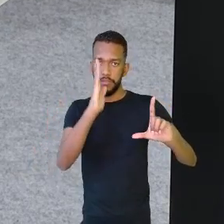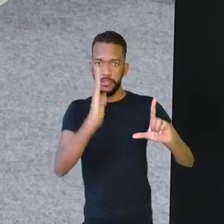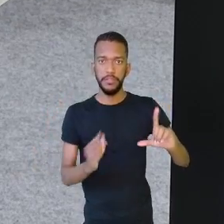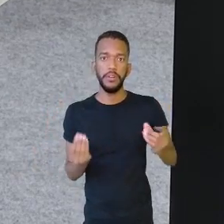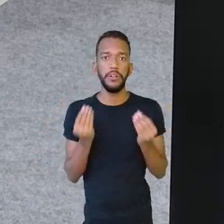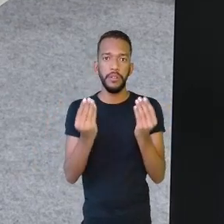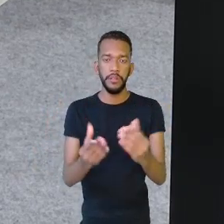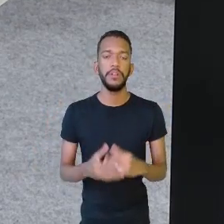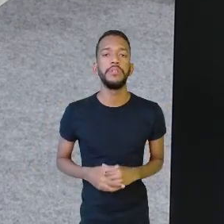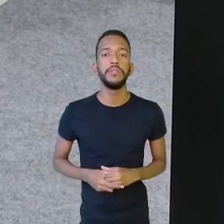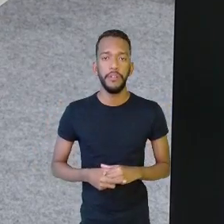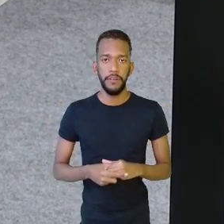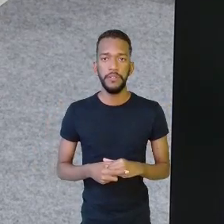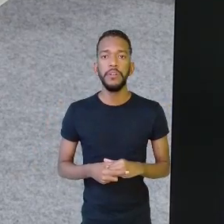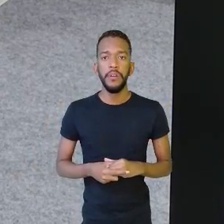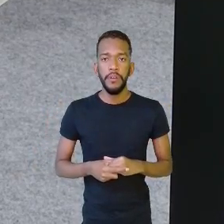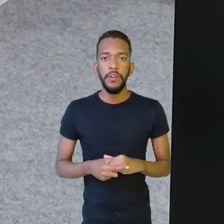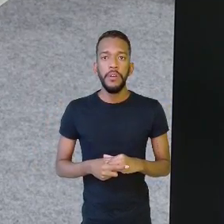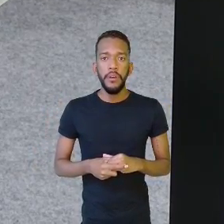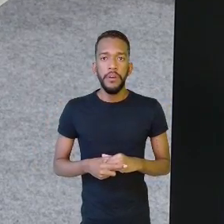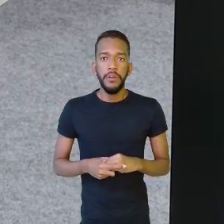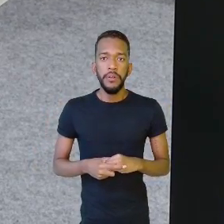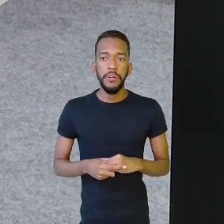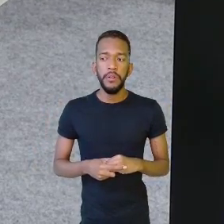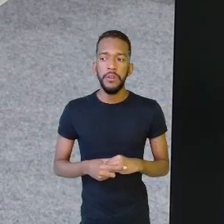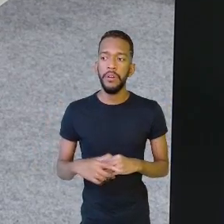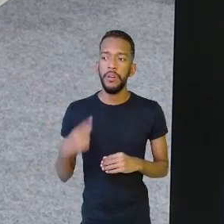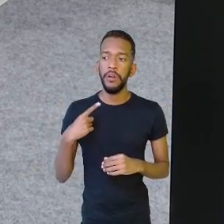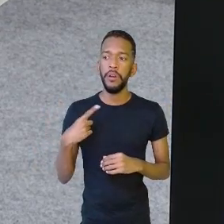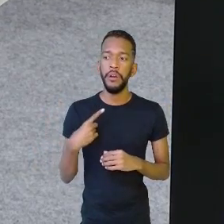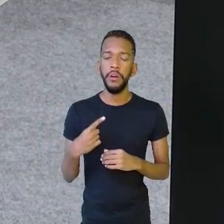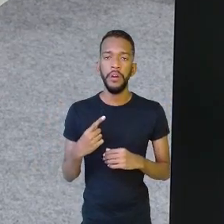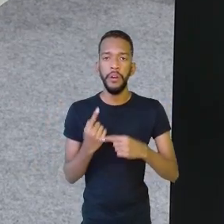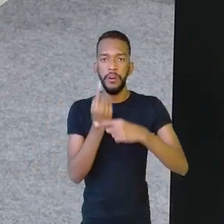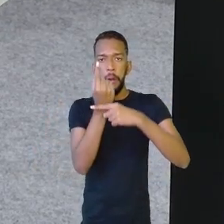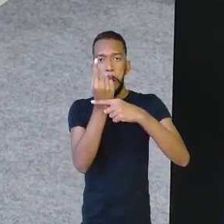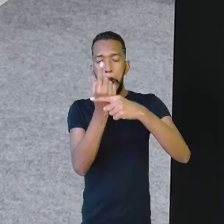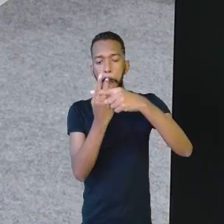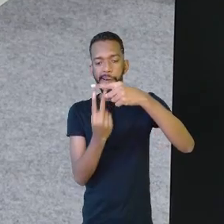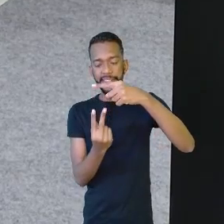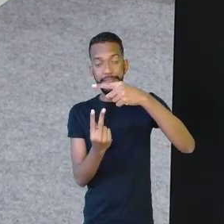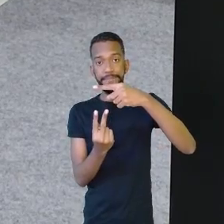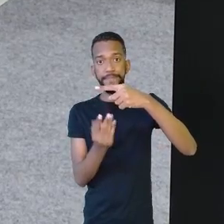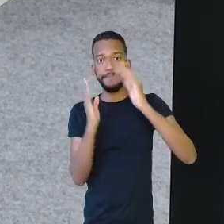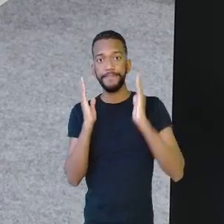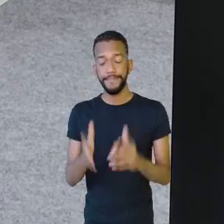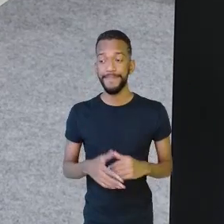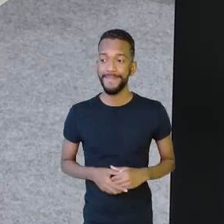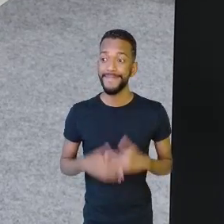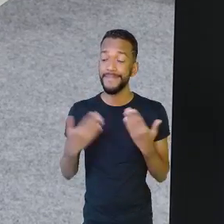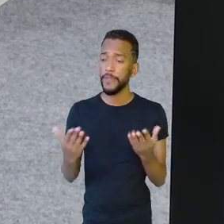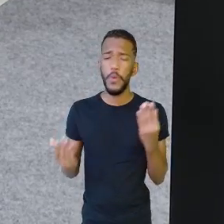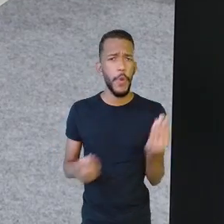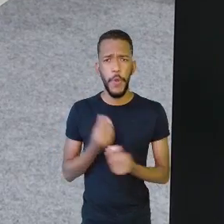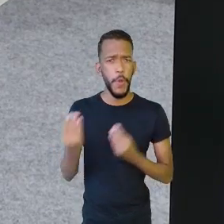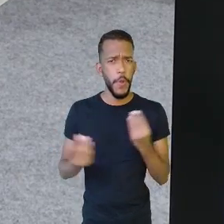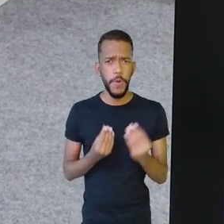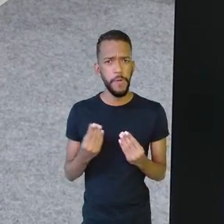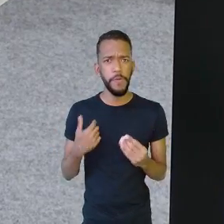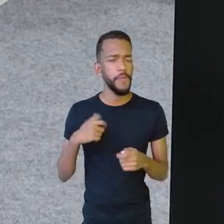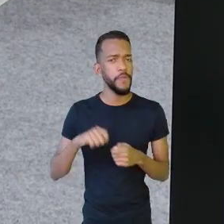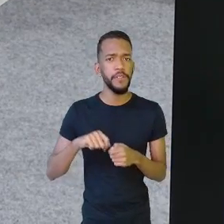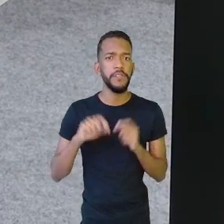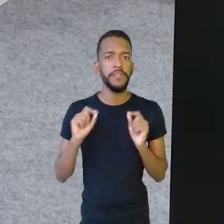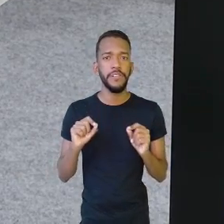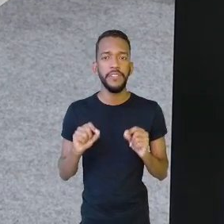Tá bom? Então, ó, o inteiro, e aqui o inteiro foi dividido em 2 partes. E como é que eu faço isso? Em